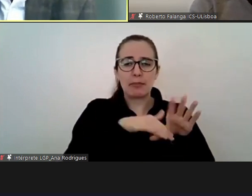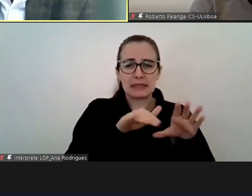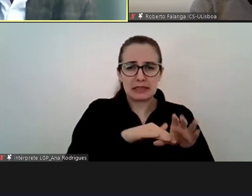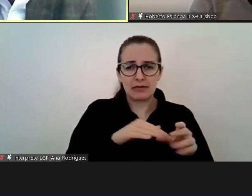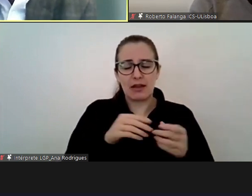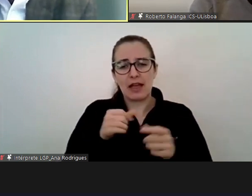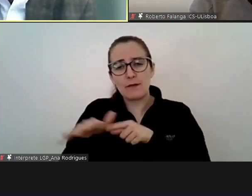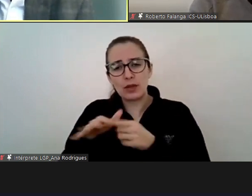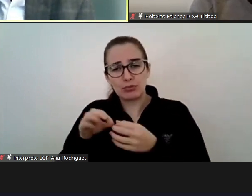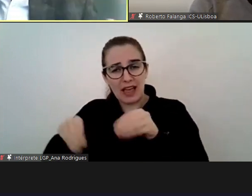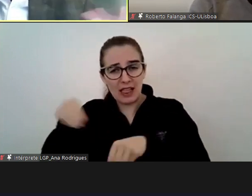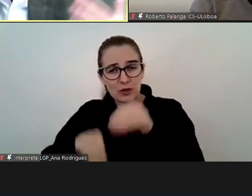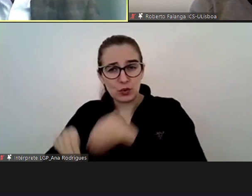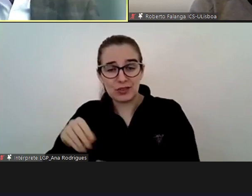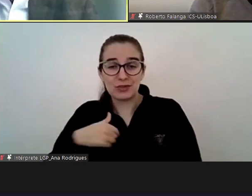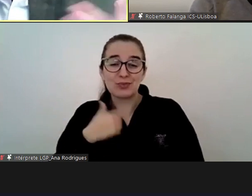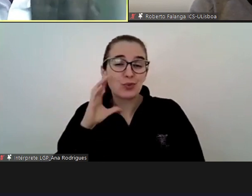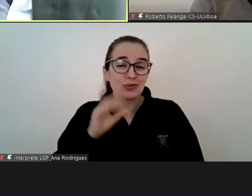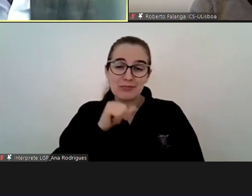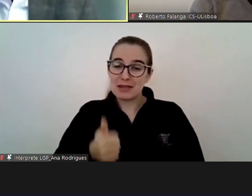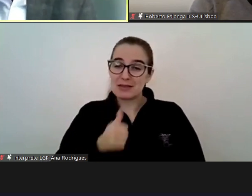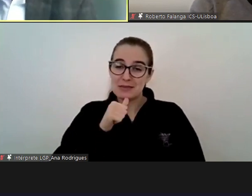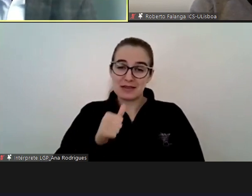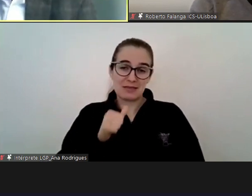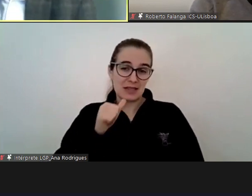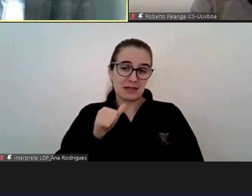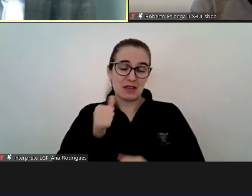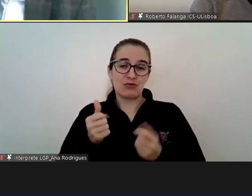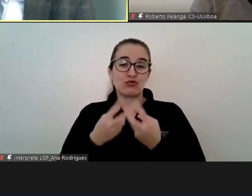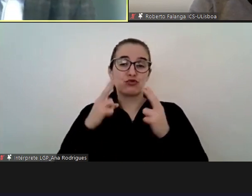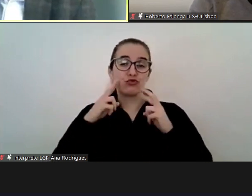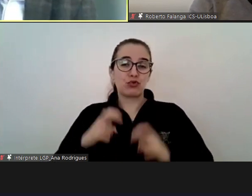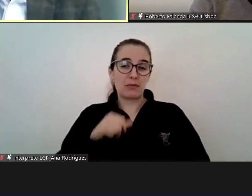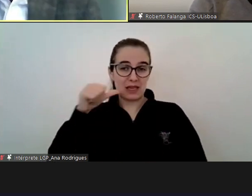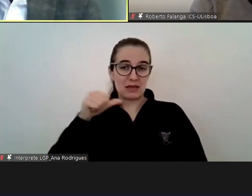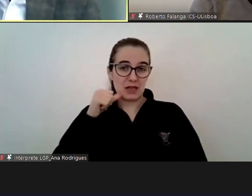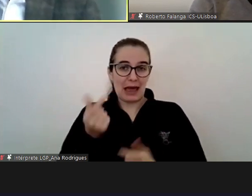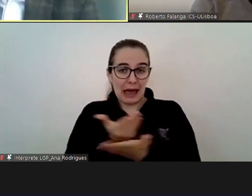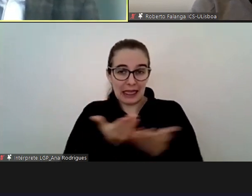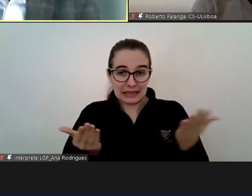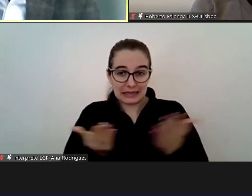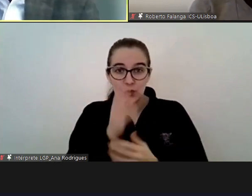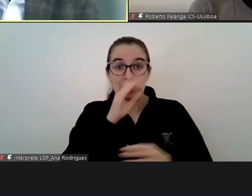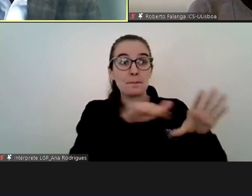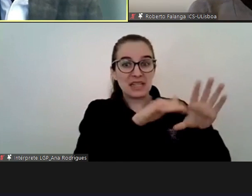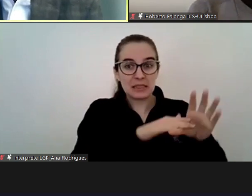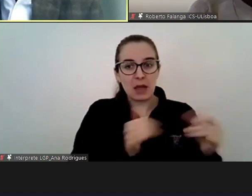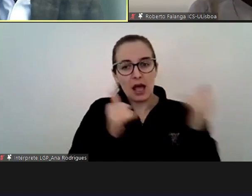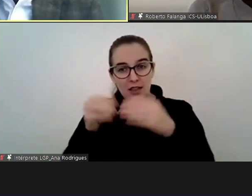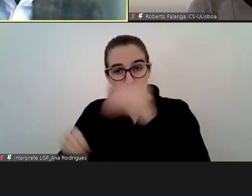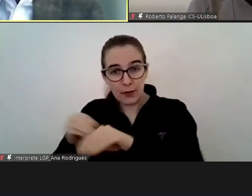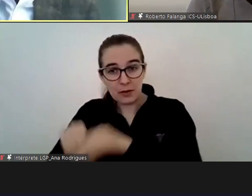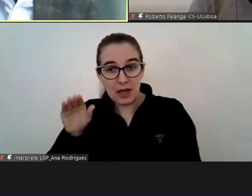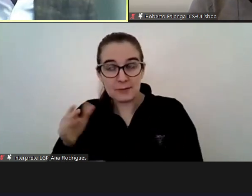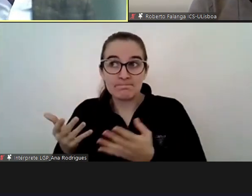está ainda também muito estudada. Nós não sabemos muito bem essa relação. Mas quer dizer, se há alguma solução, digamos, a mais curto